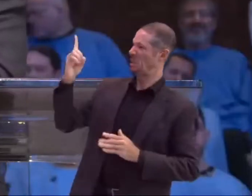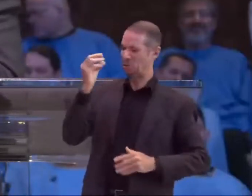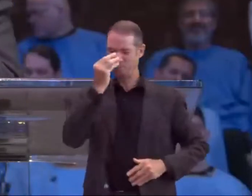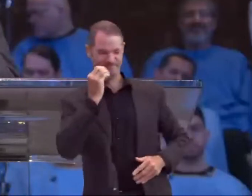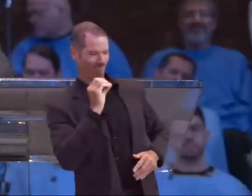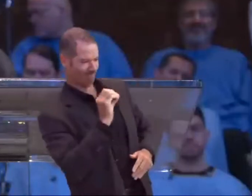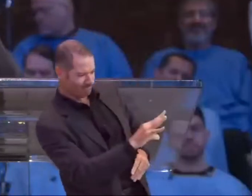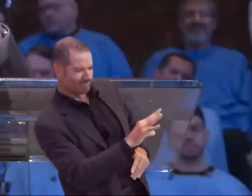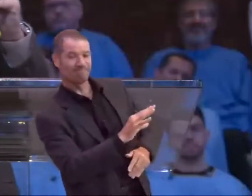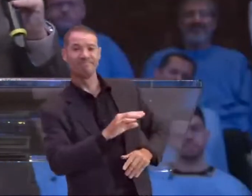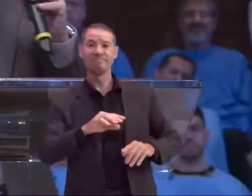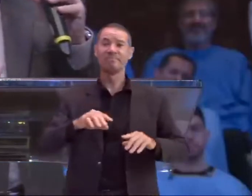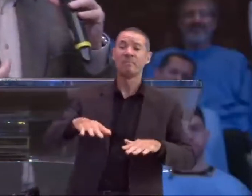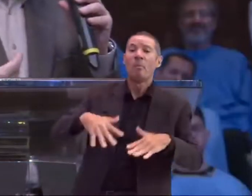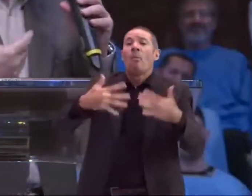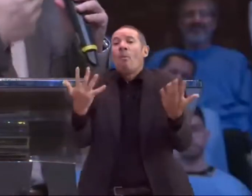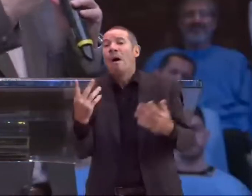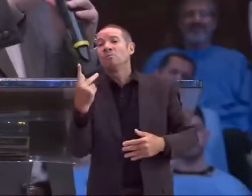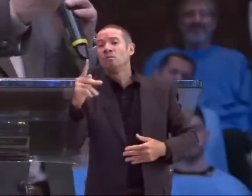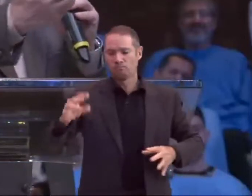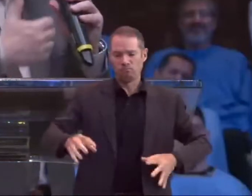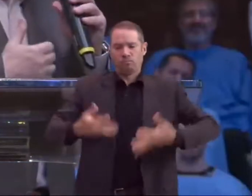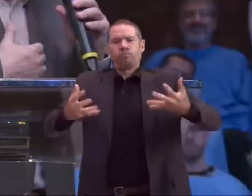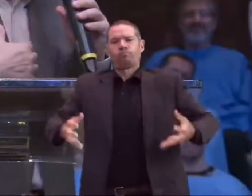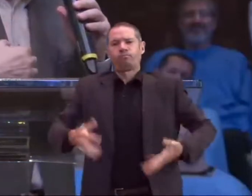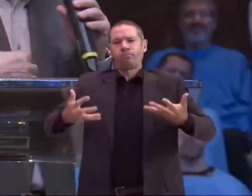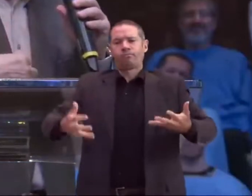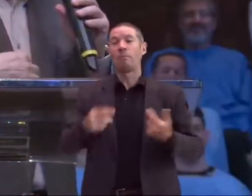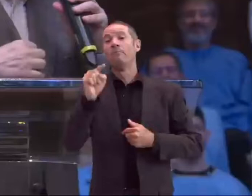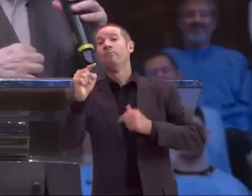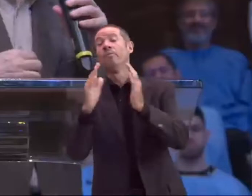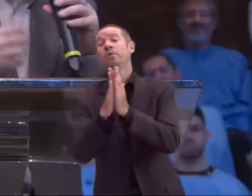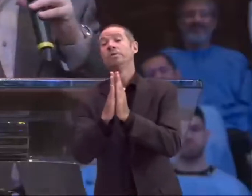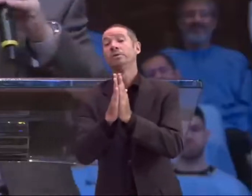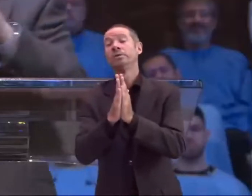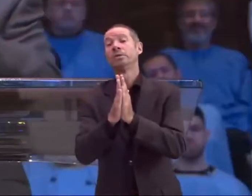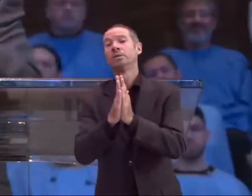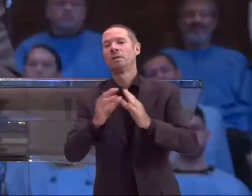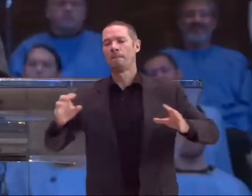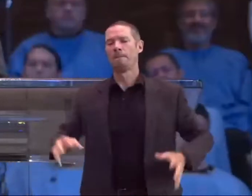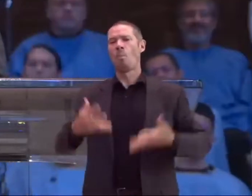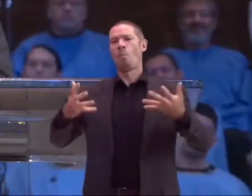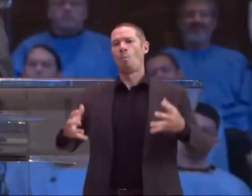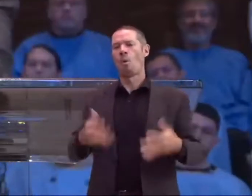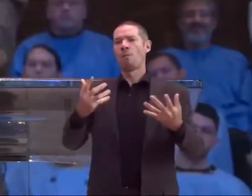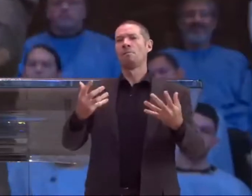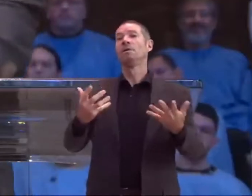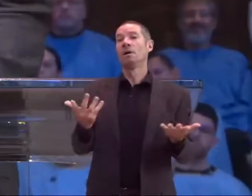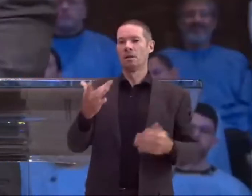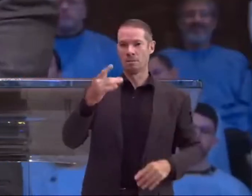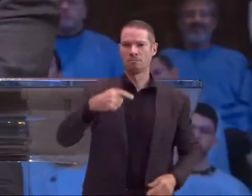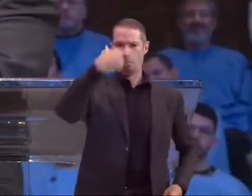Então, qual é a sua motivação quando você ora? A sua motivação é parecer uma